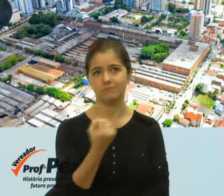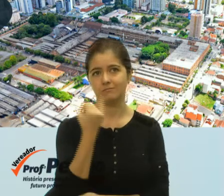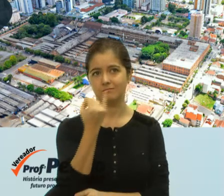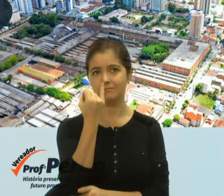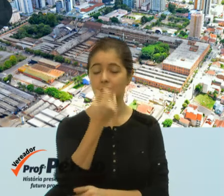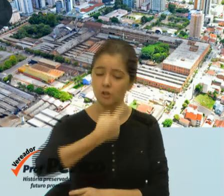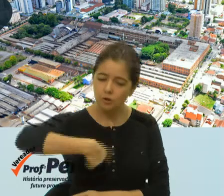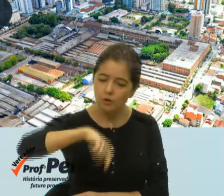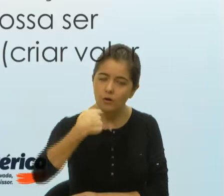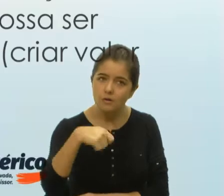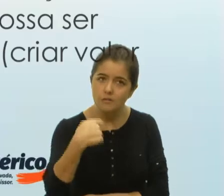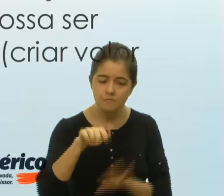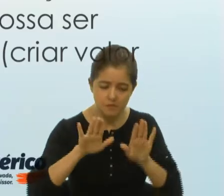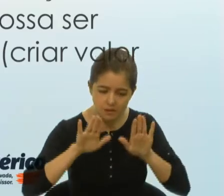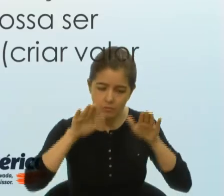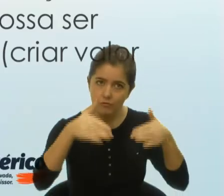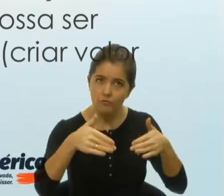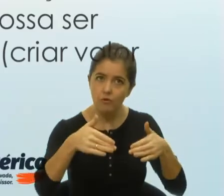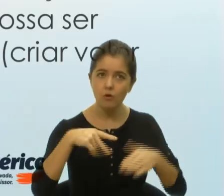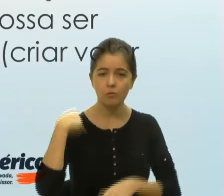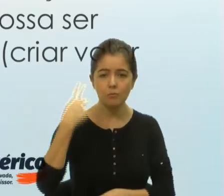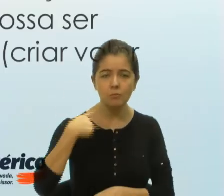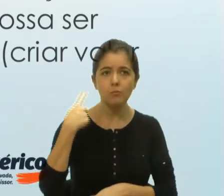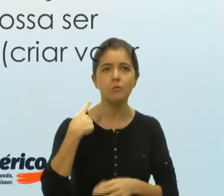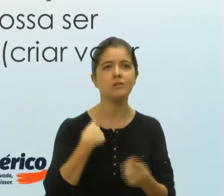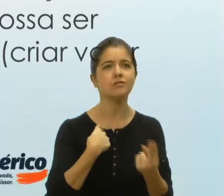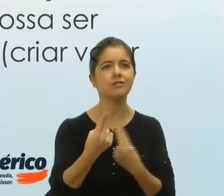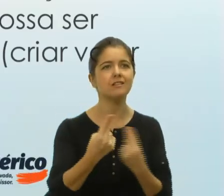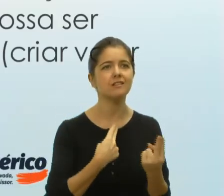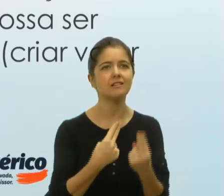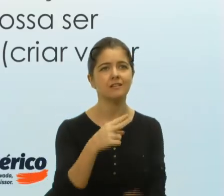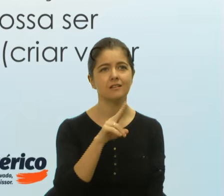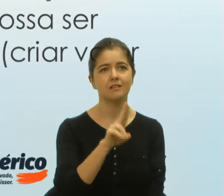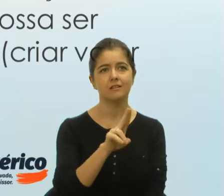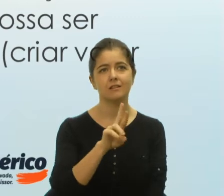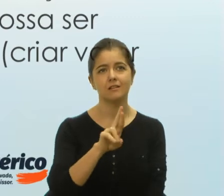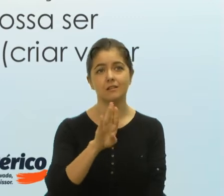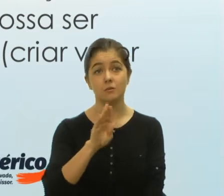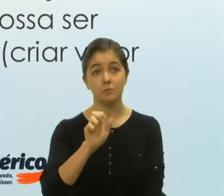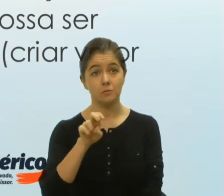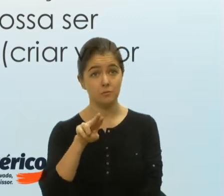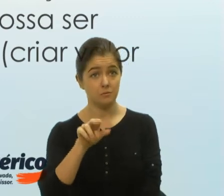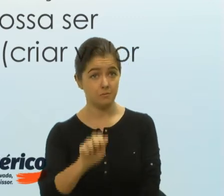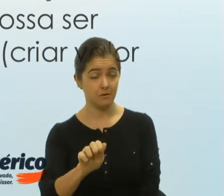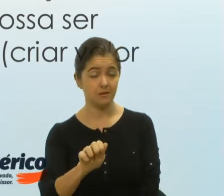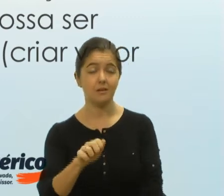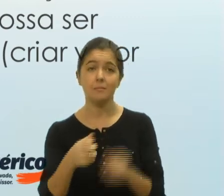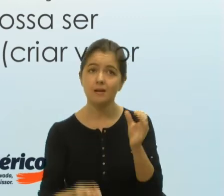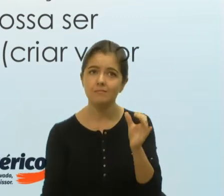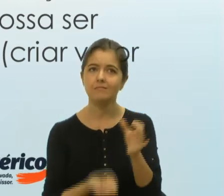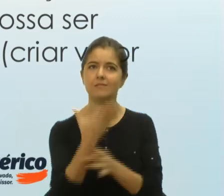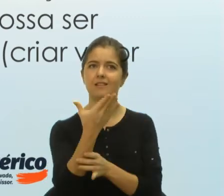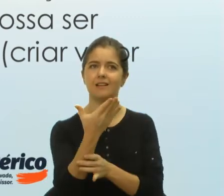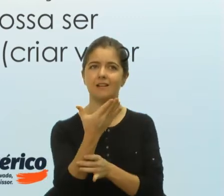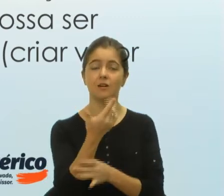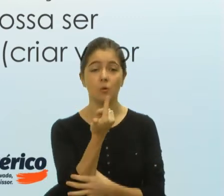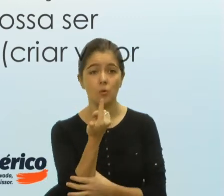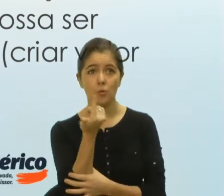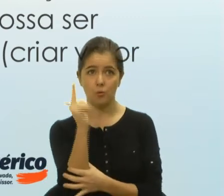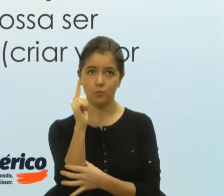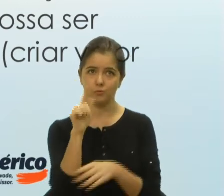nós possamos desenvolver uma economia criativa. Outro pilar ou outro tijolo